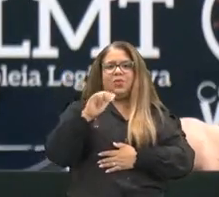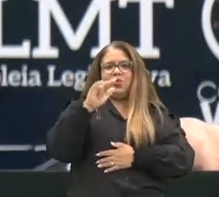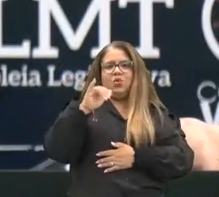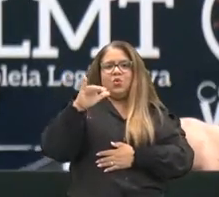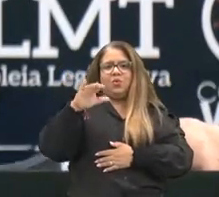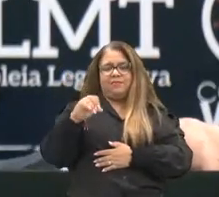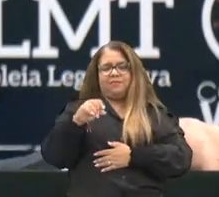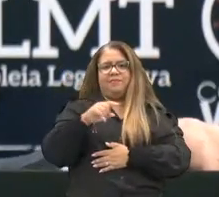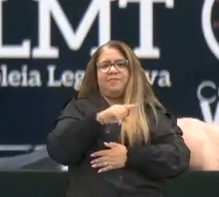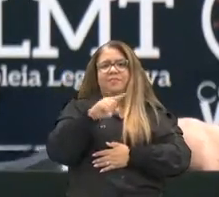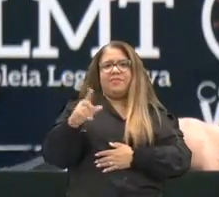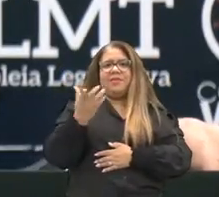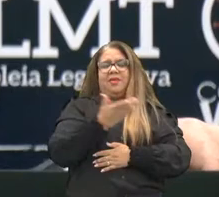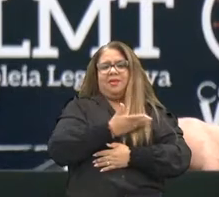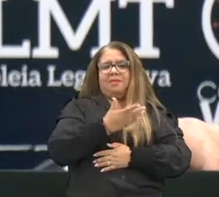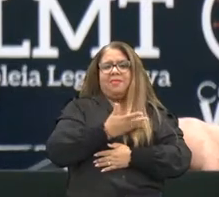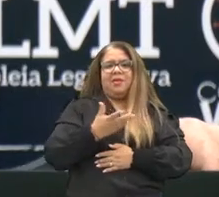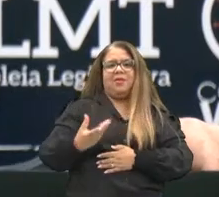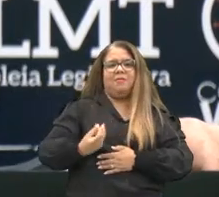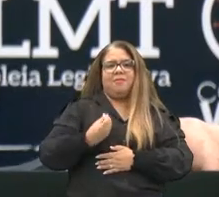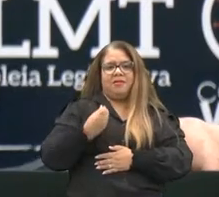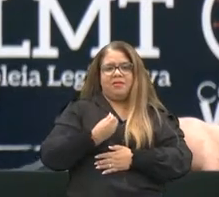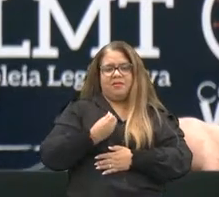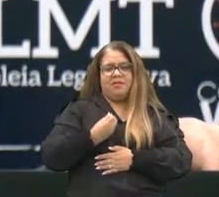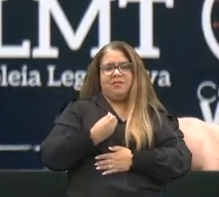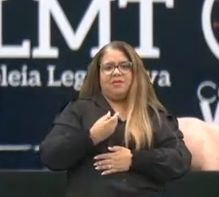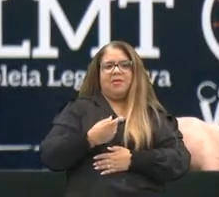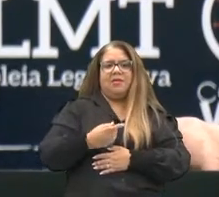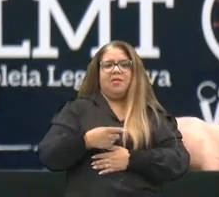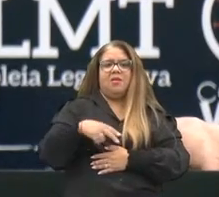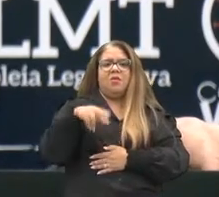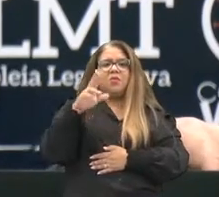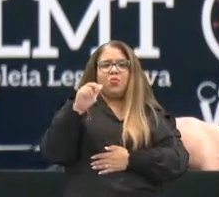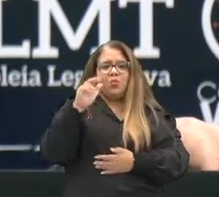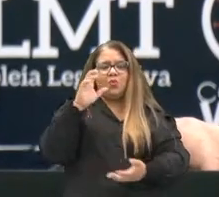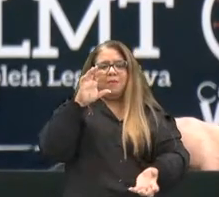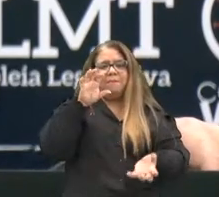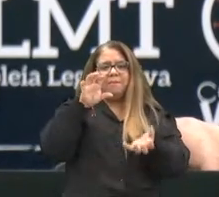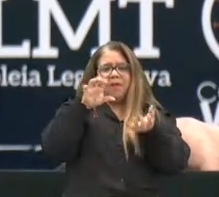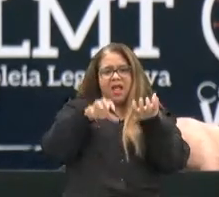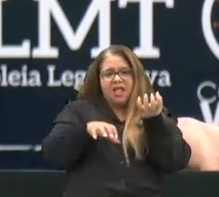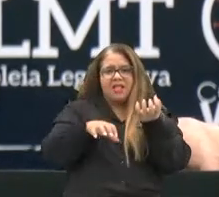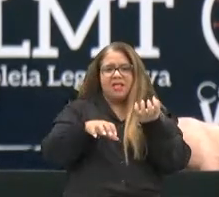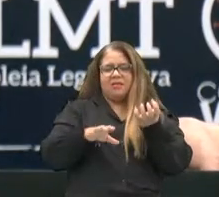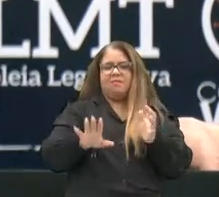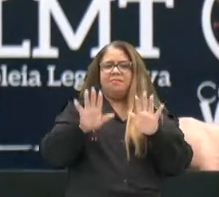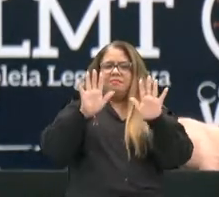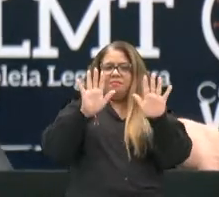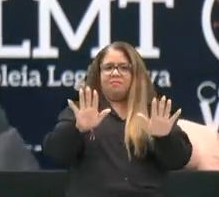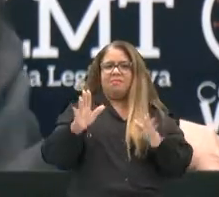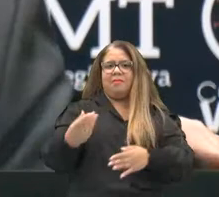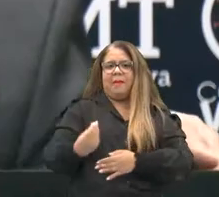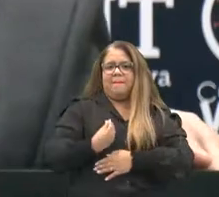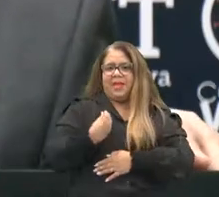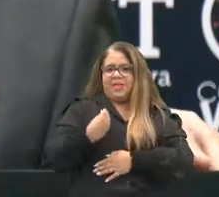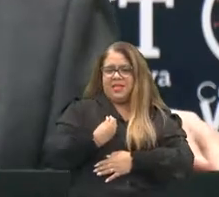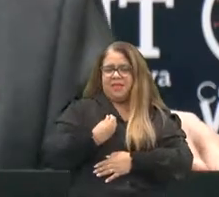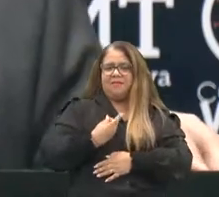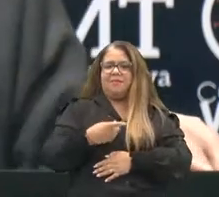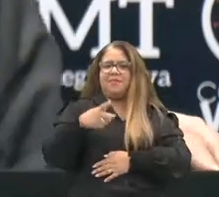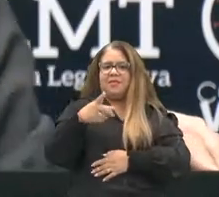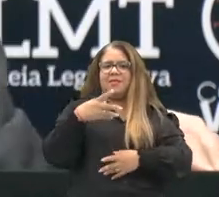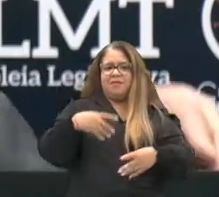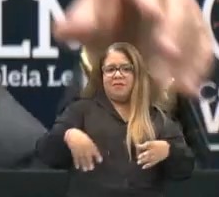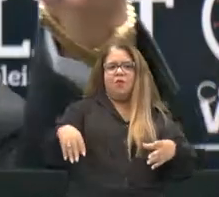amigos e amigas presentes, de estar participando. Não fui a Brasília quando o Júlio Campos falou, falou, olha, estarei presente. Tem a votação, não